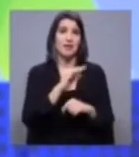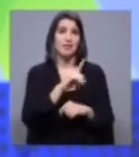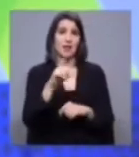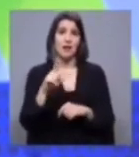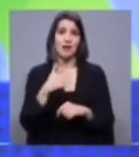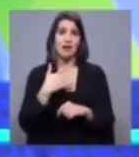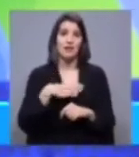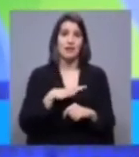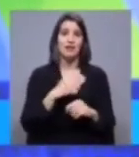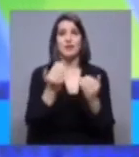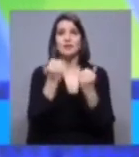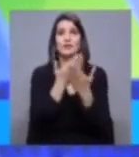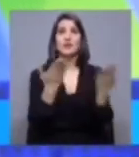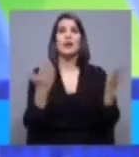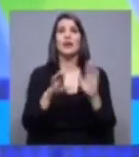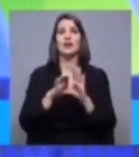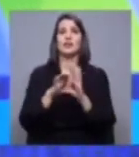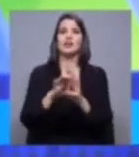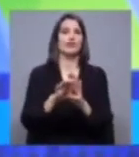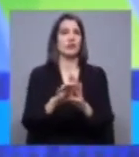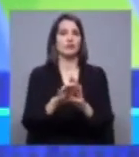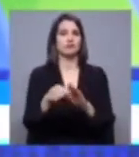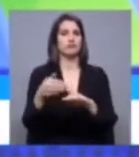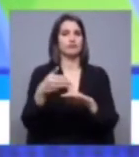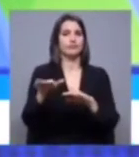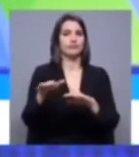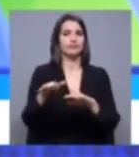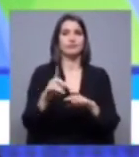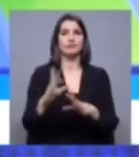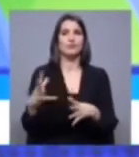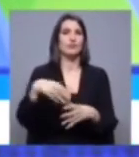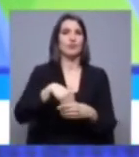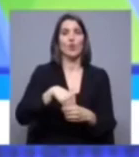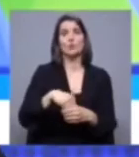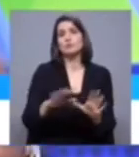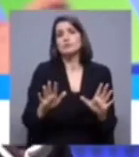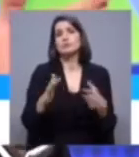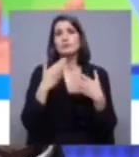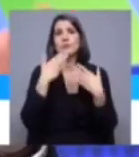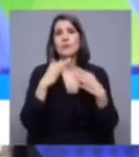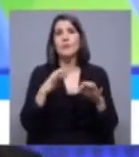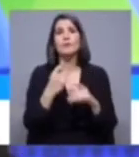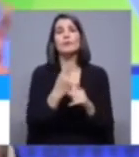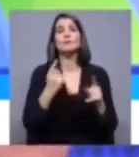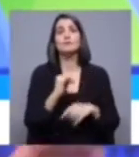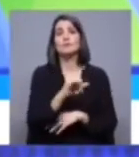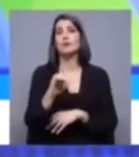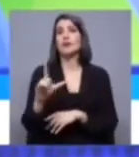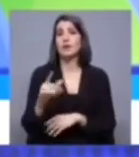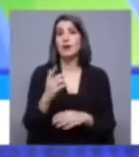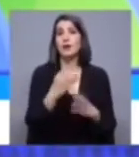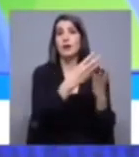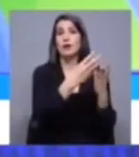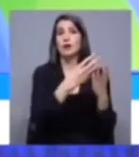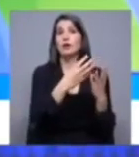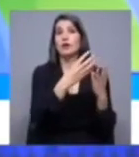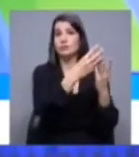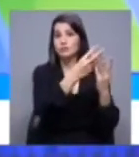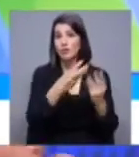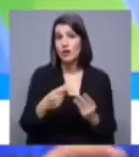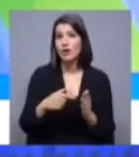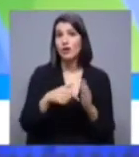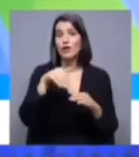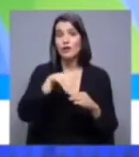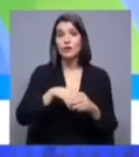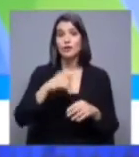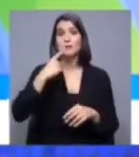mensagem política de que o Chega não conta para a solução, o que é normal, visto que, na verdade, a Iniciativa Liberal só em termos orçamentais